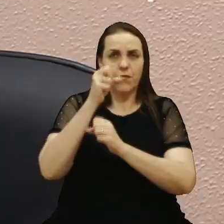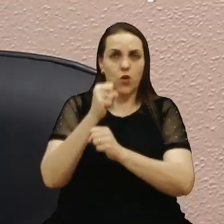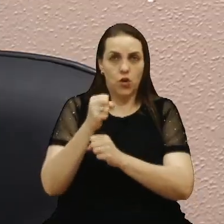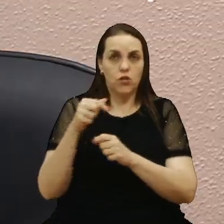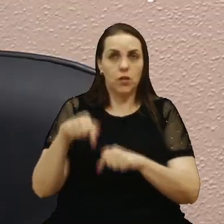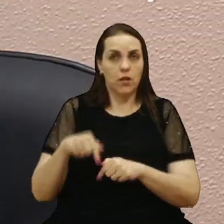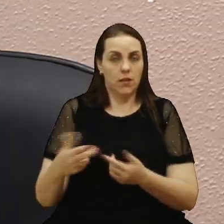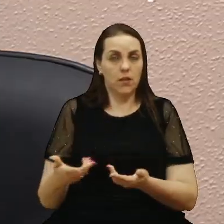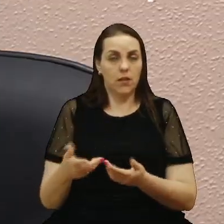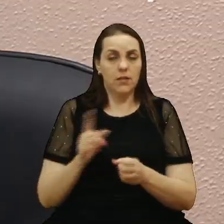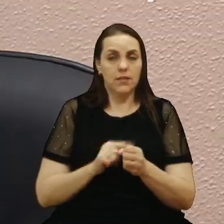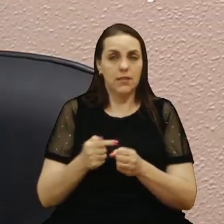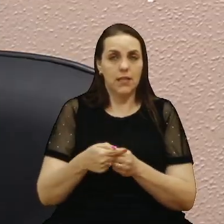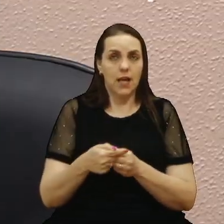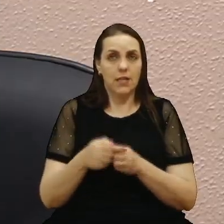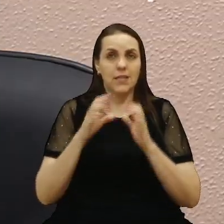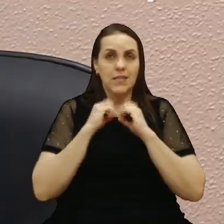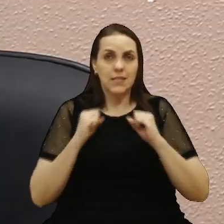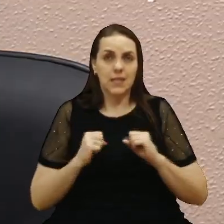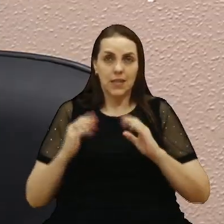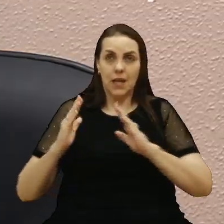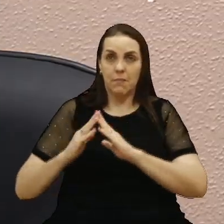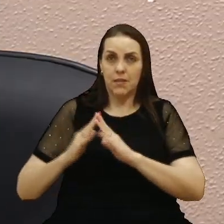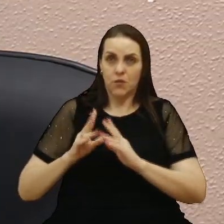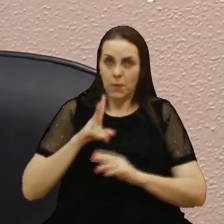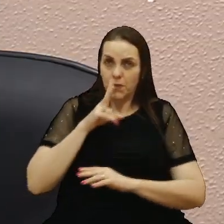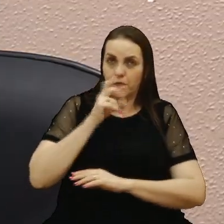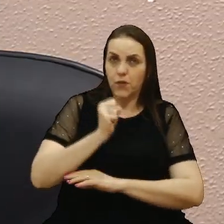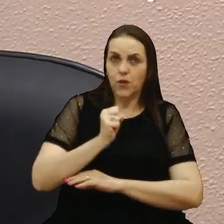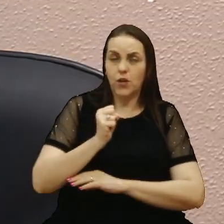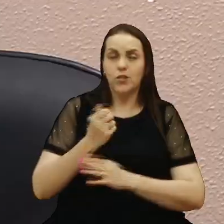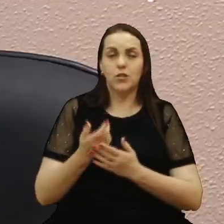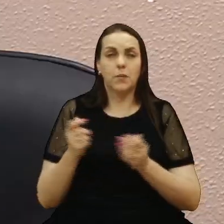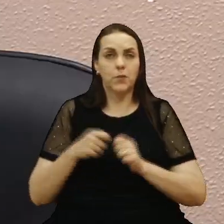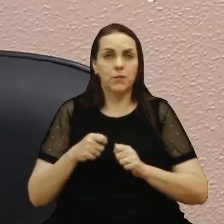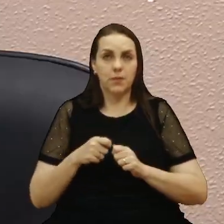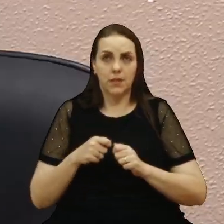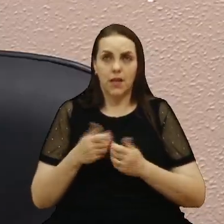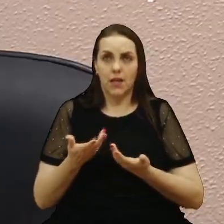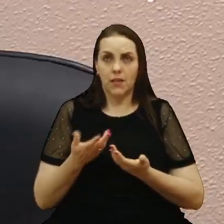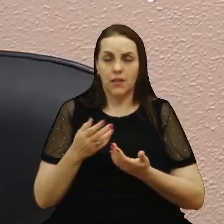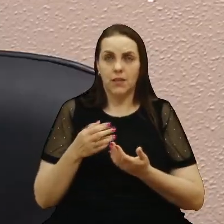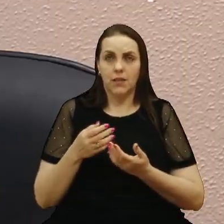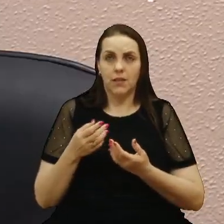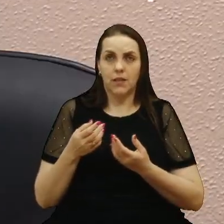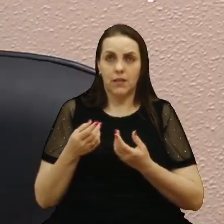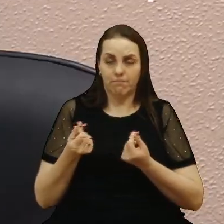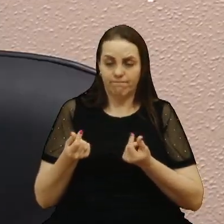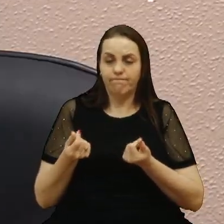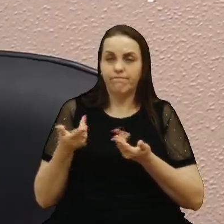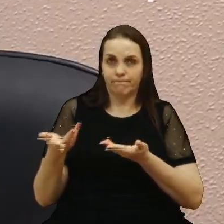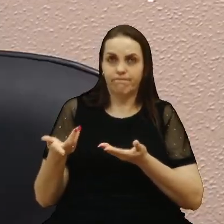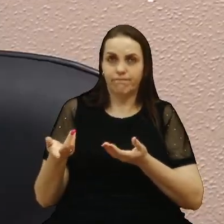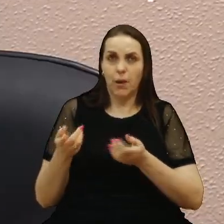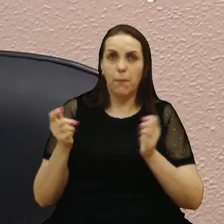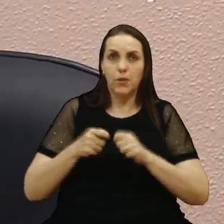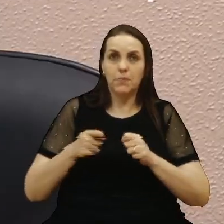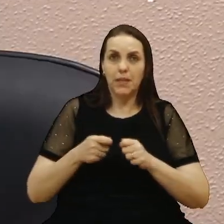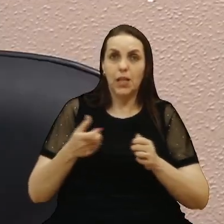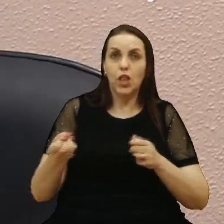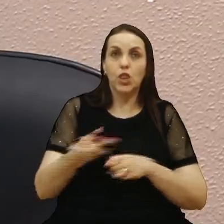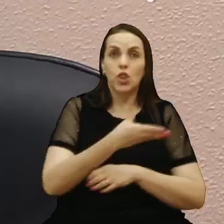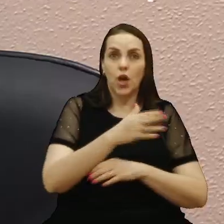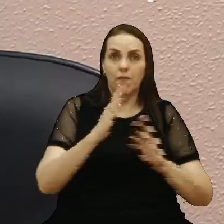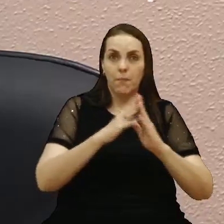né, uma secretaria de habitação forte, para que a gente consiga fazer com que o FUNCAP possibilite acesso a novas moradias, porque